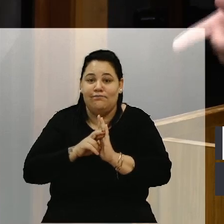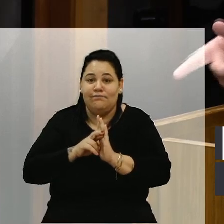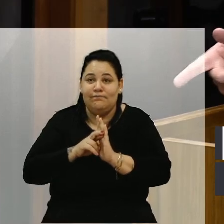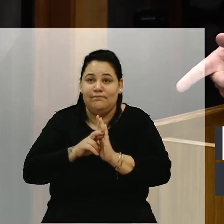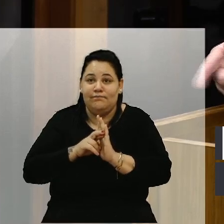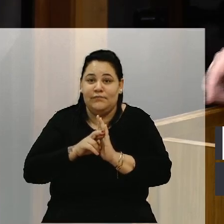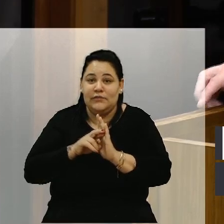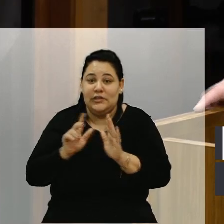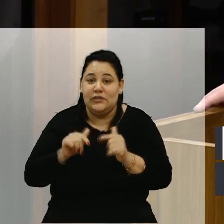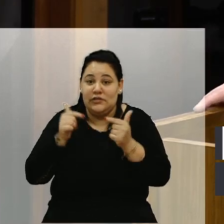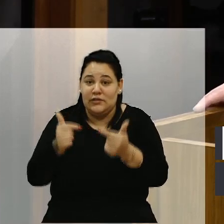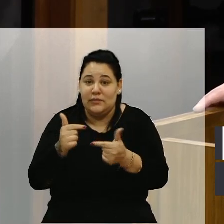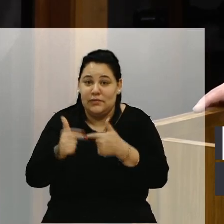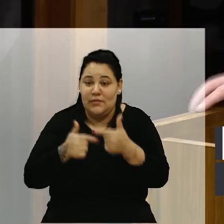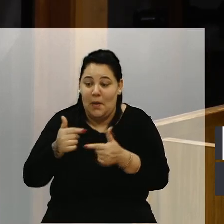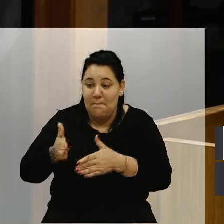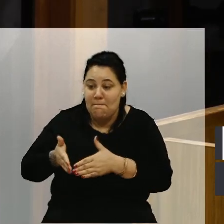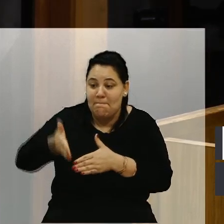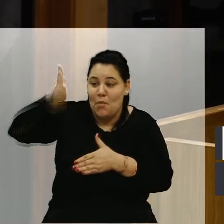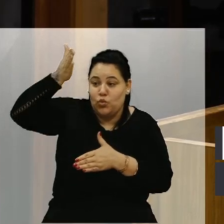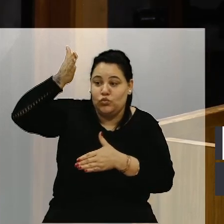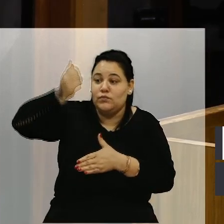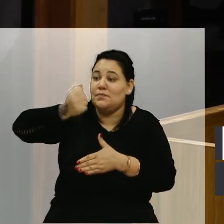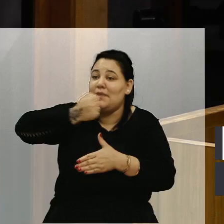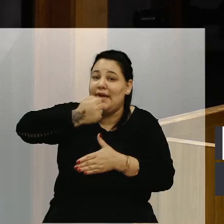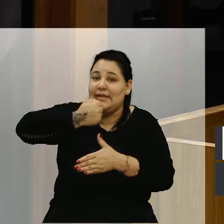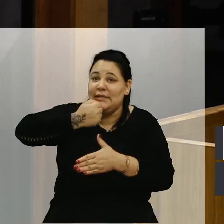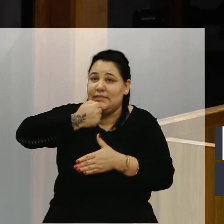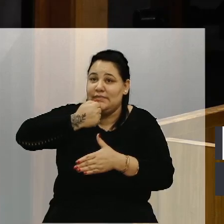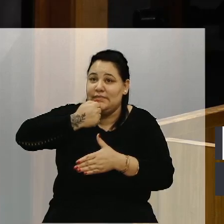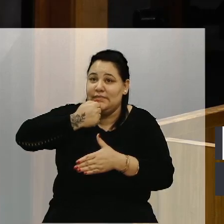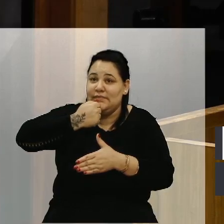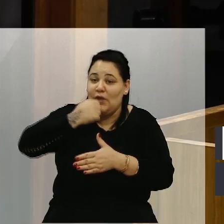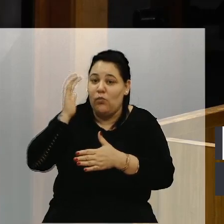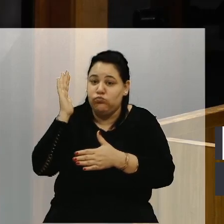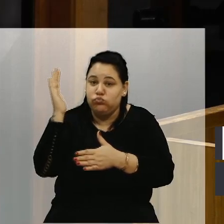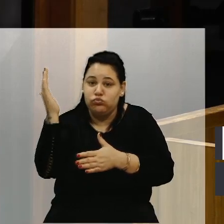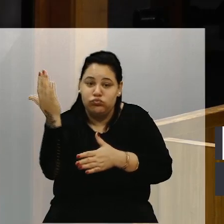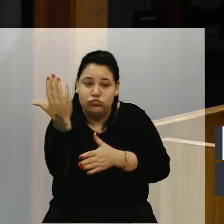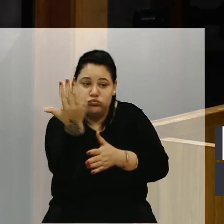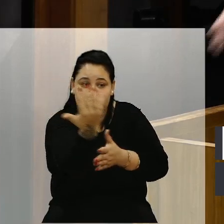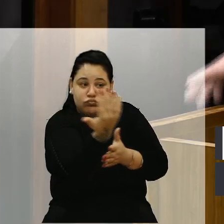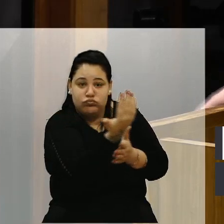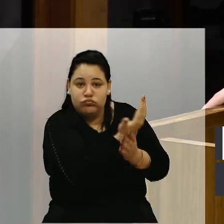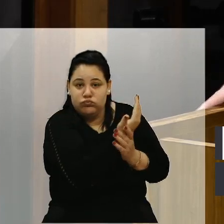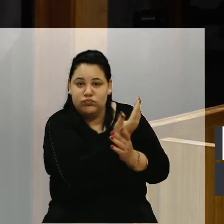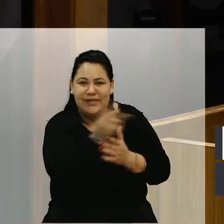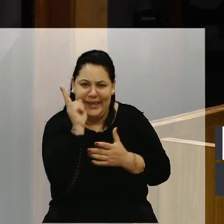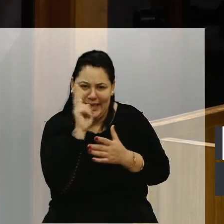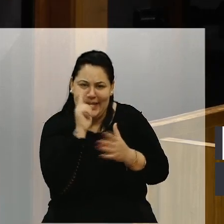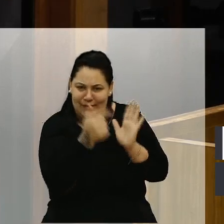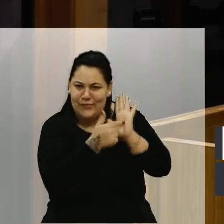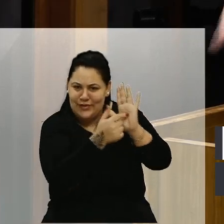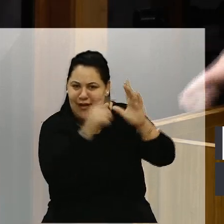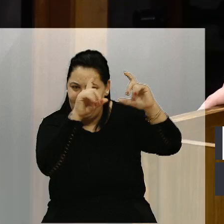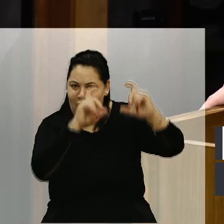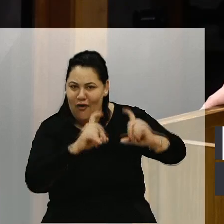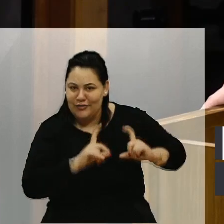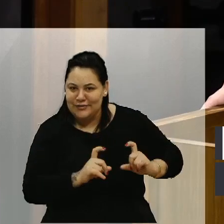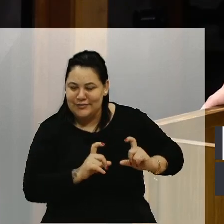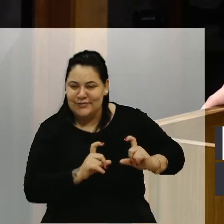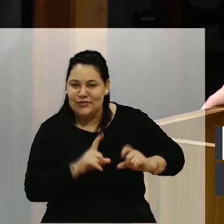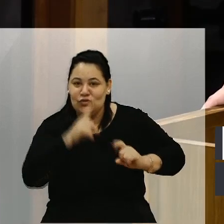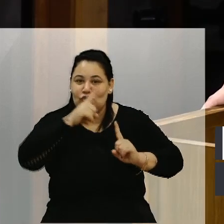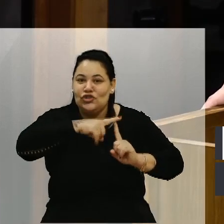estão muros de concreto, cortinas atirantadas, que foi o tema que eu trouxe aqui para justamente mostrar qual era